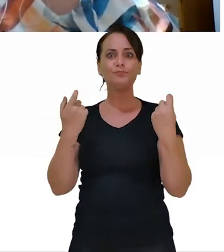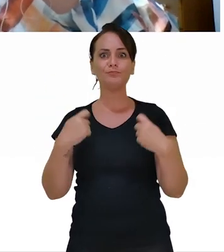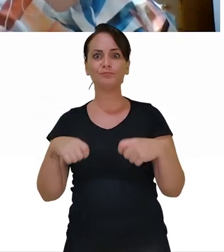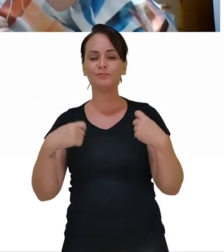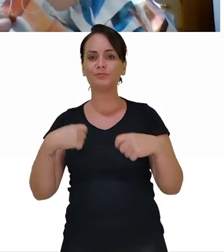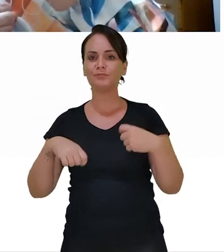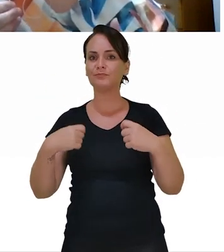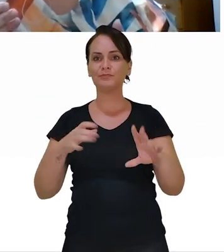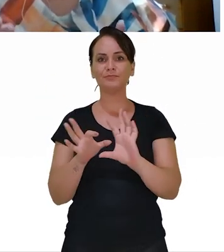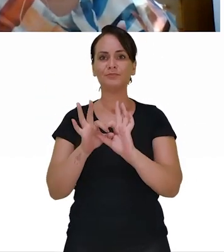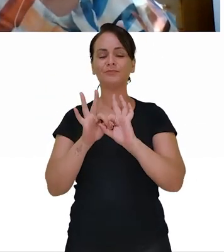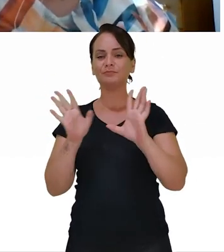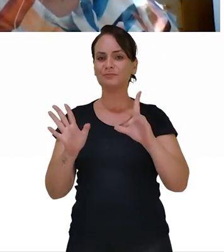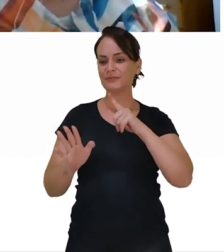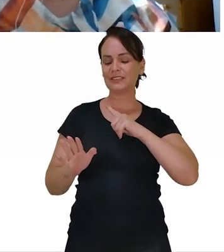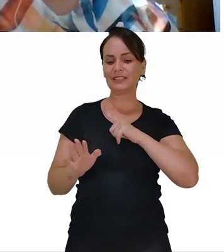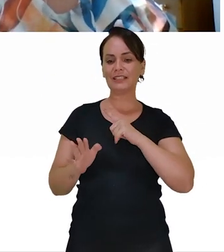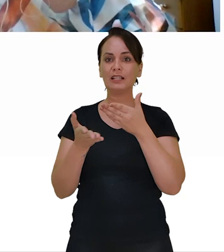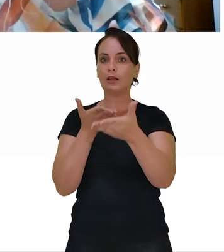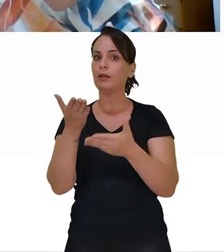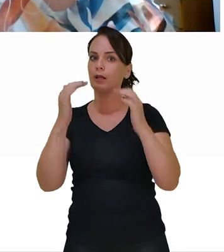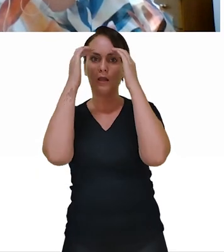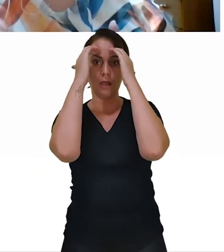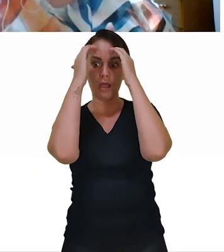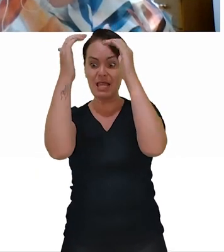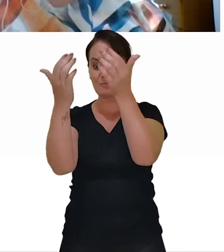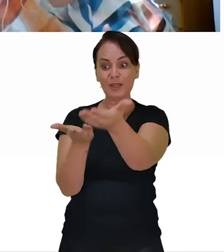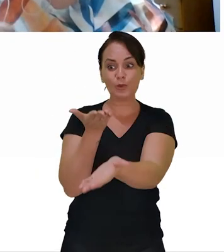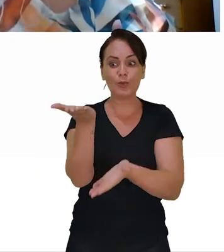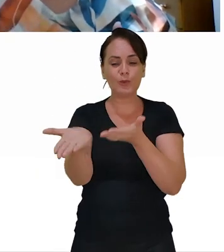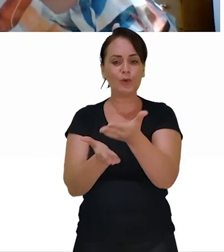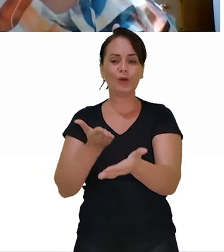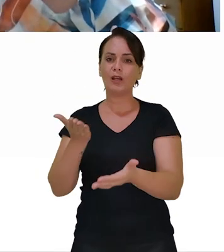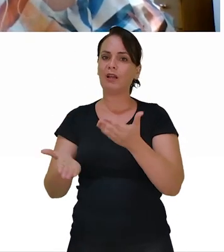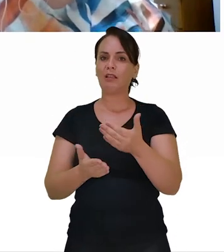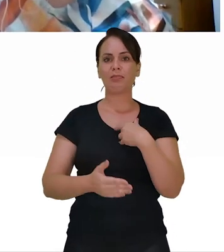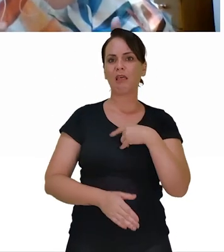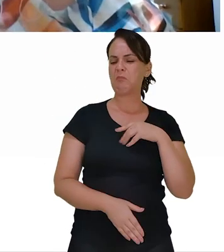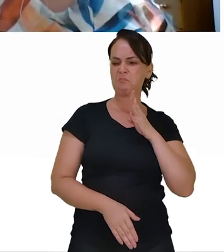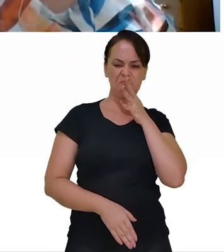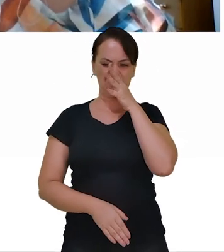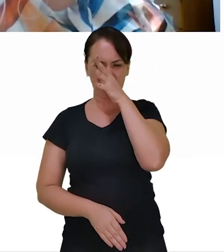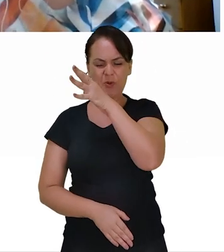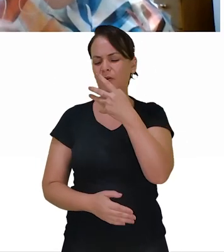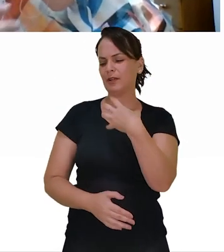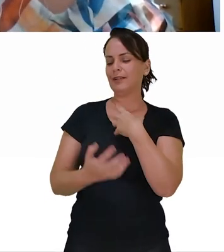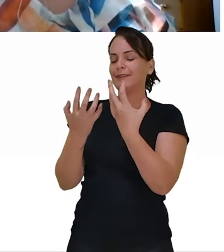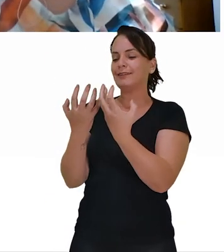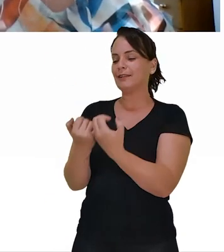a disponibilidade de ter um trato respeitoso com a pessoa, não invasivo,